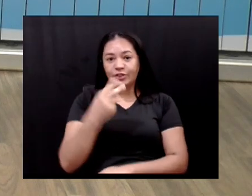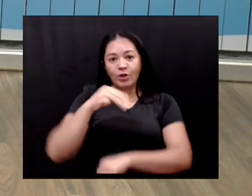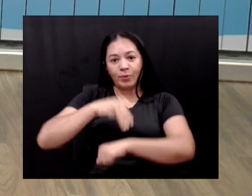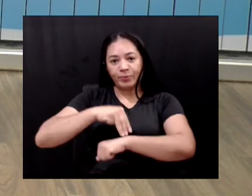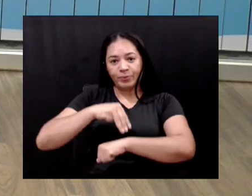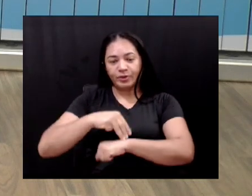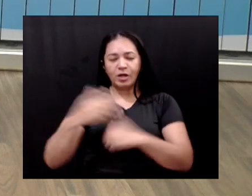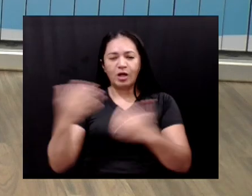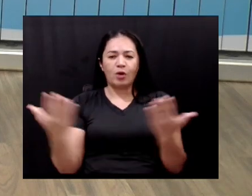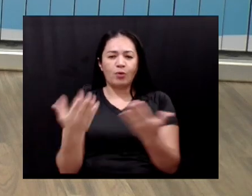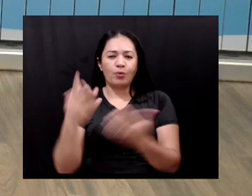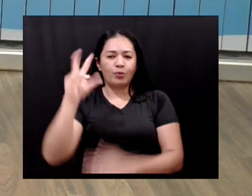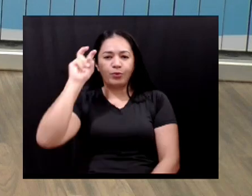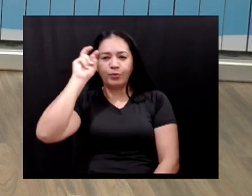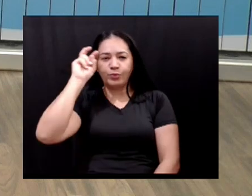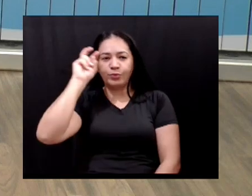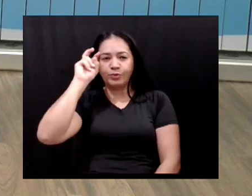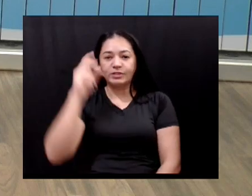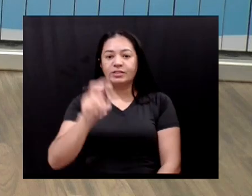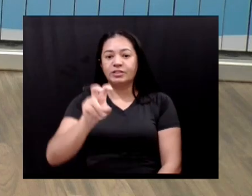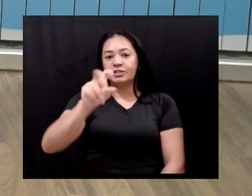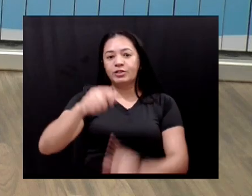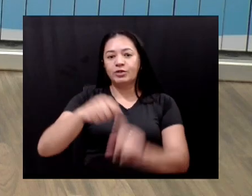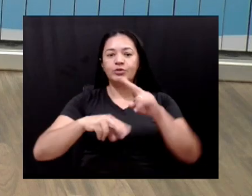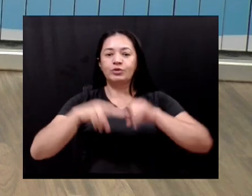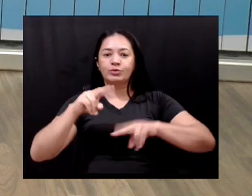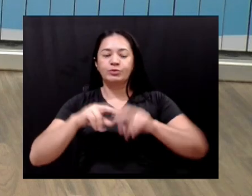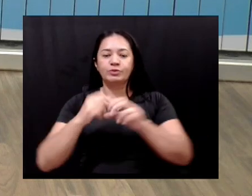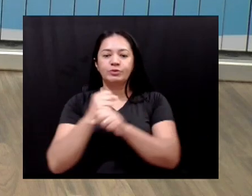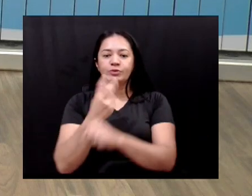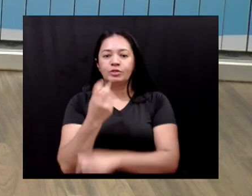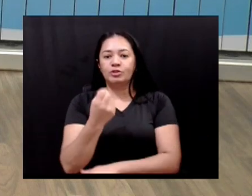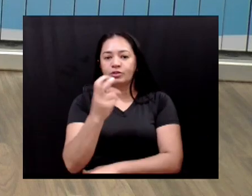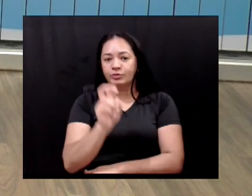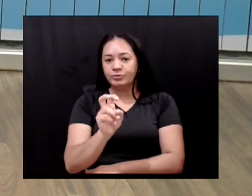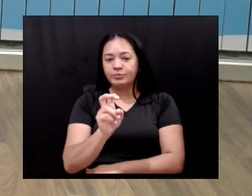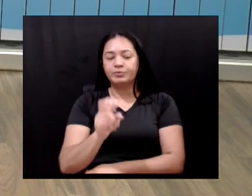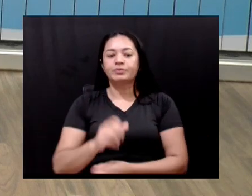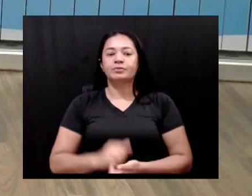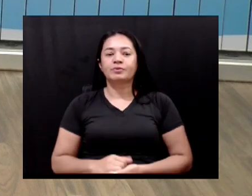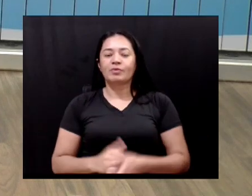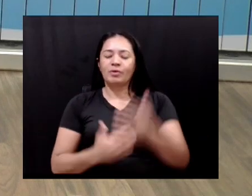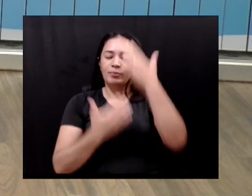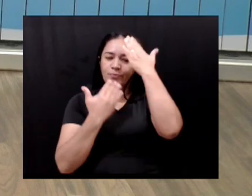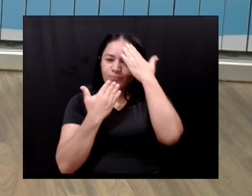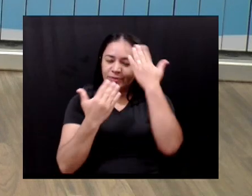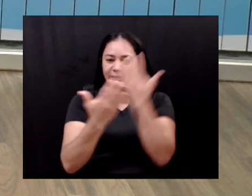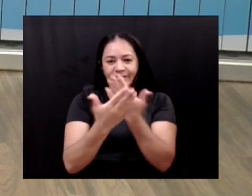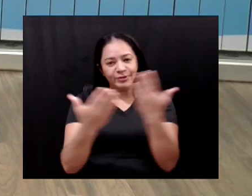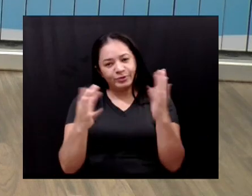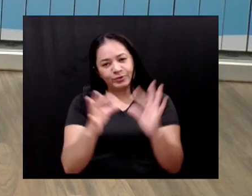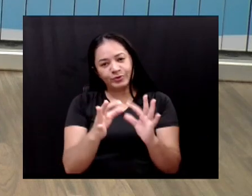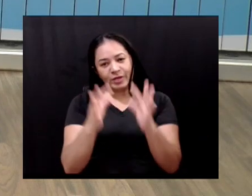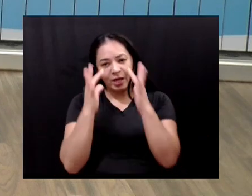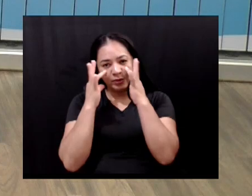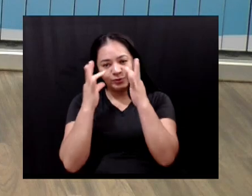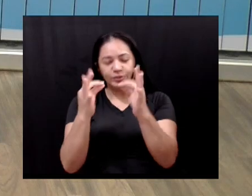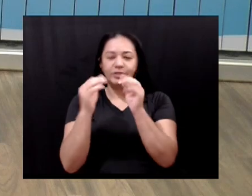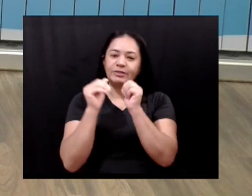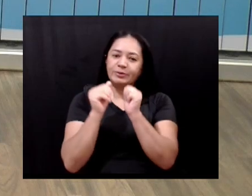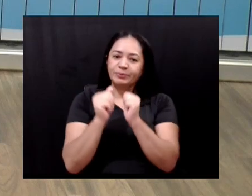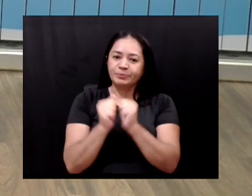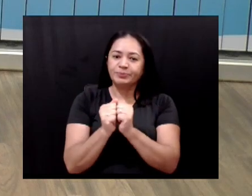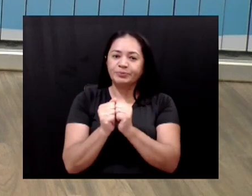quinta-feira, 5 de junho de 2025. Muito obrigado pela sua companhia, pela sua audiência e